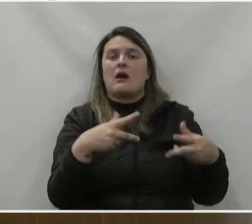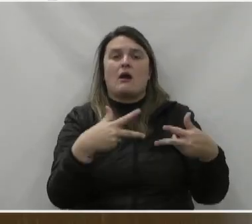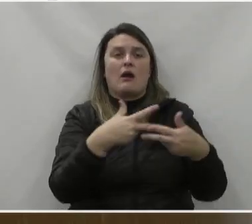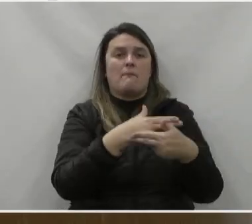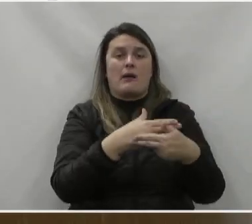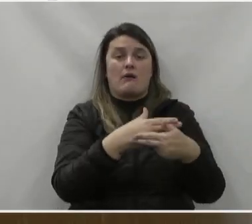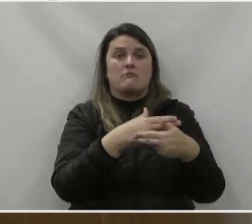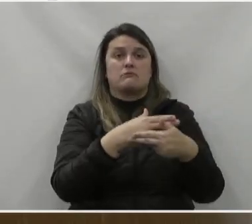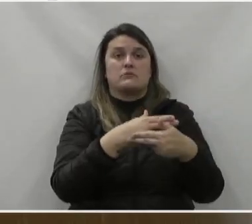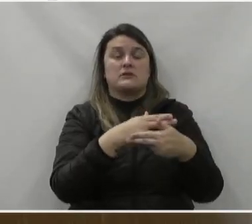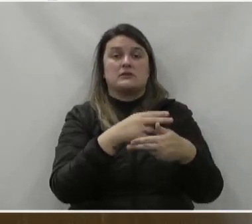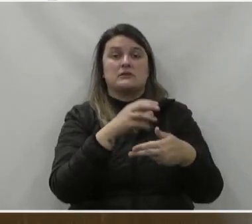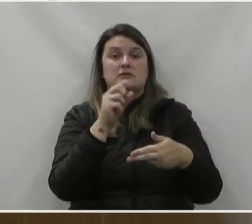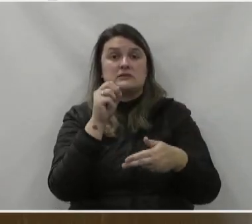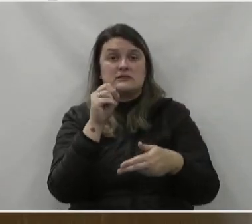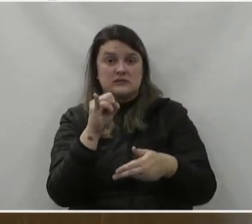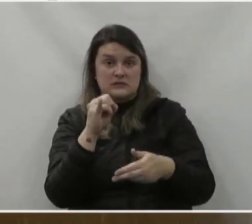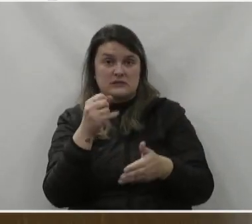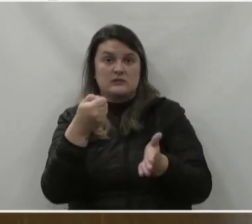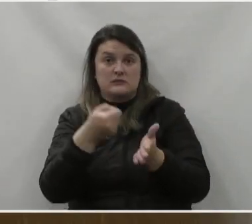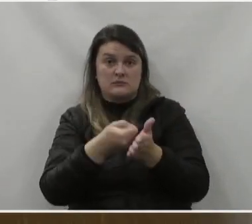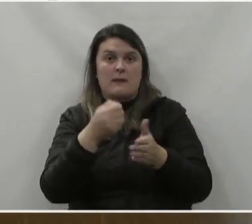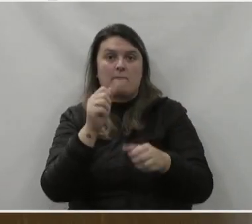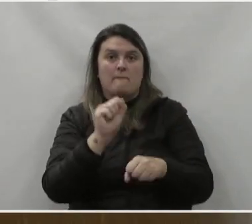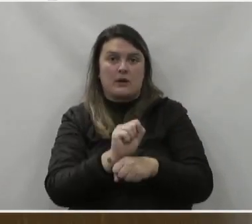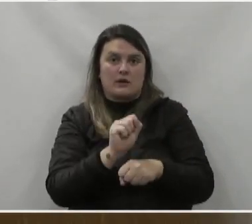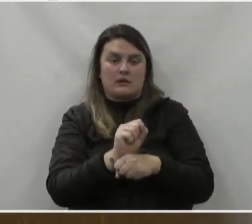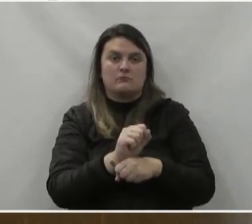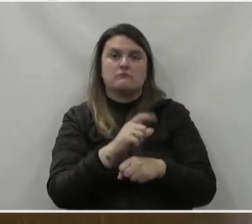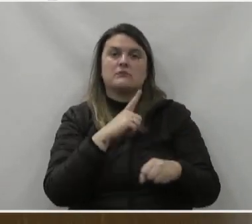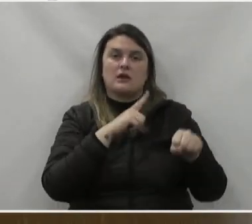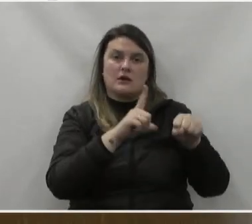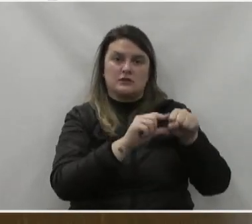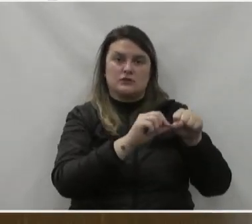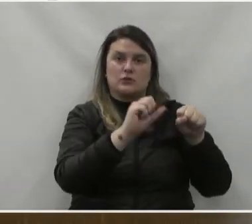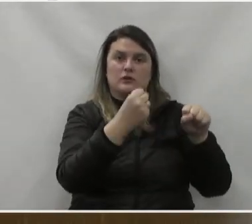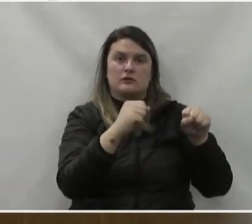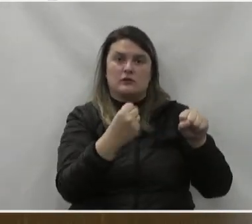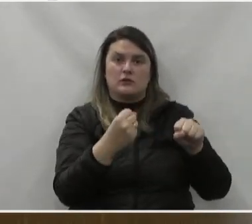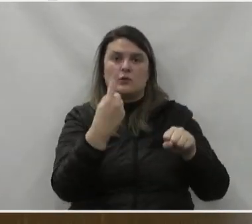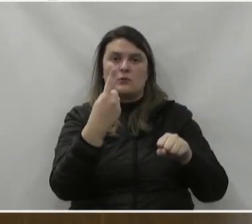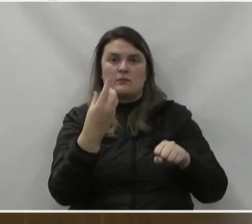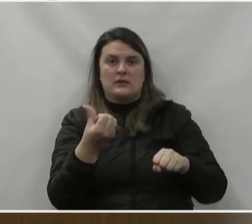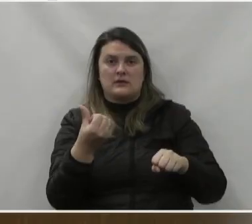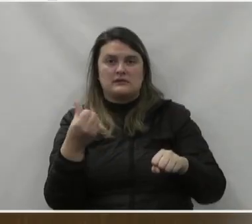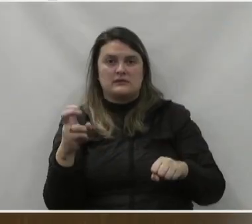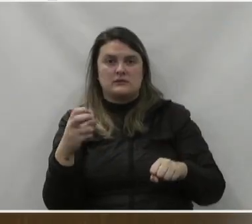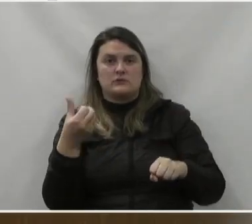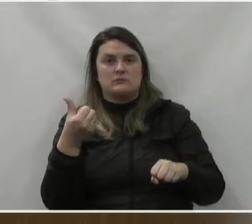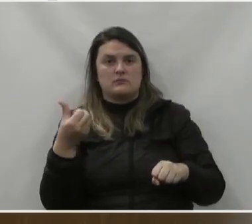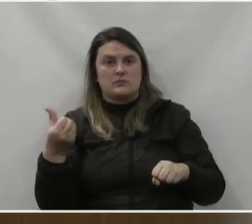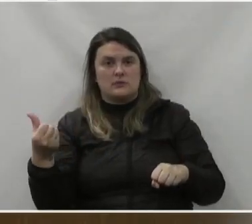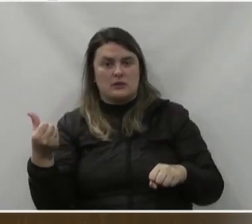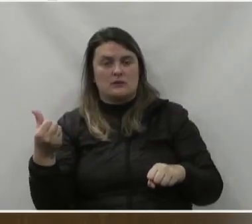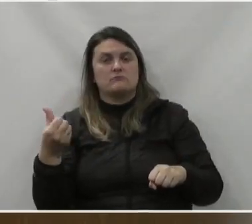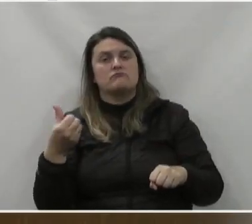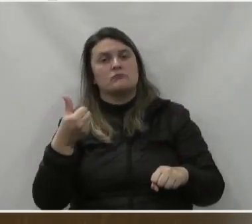quando necessário, aplicar medidas de contenção, que estão nos artigos 88, 165, 166,